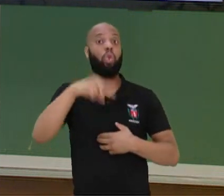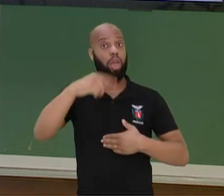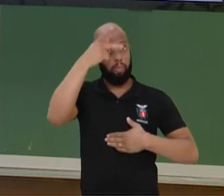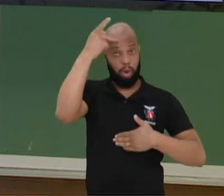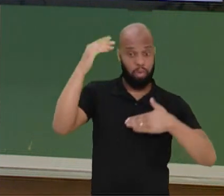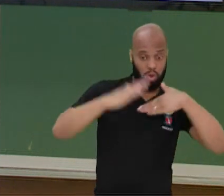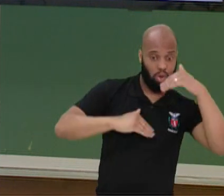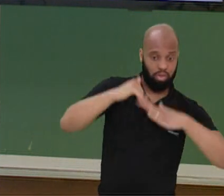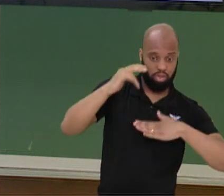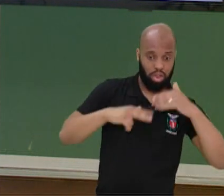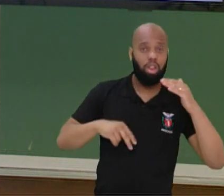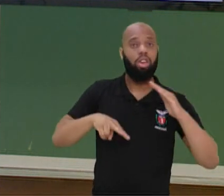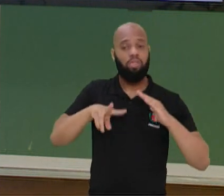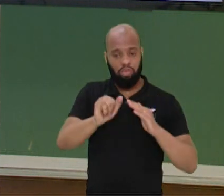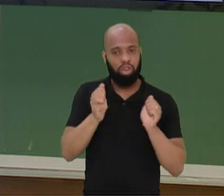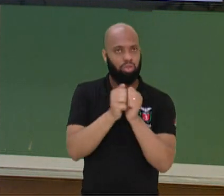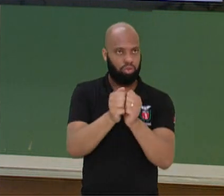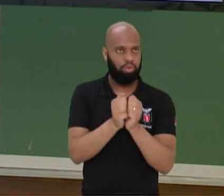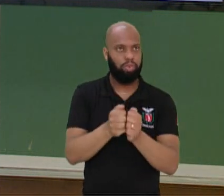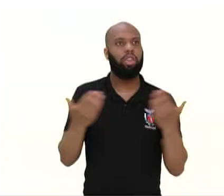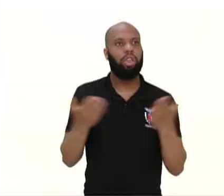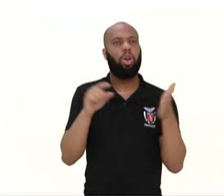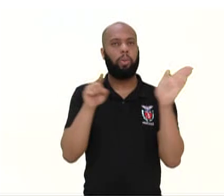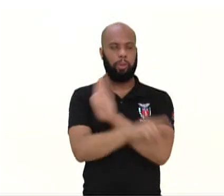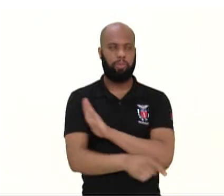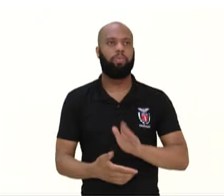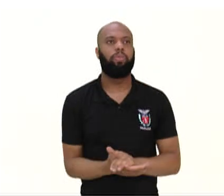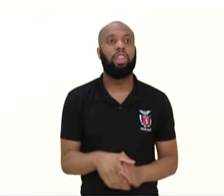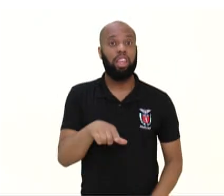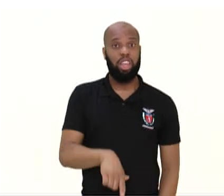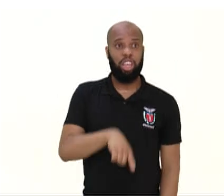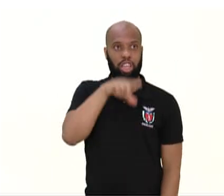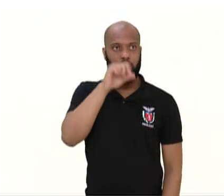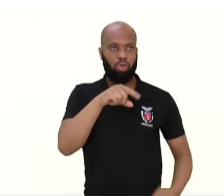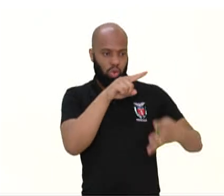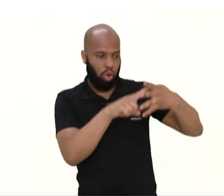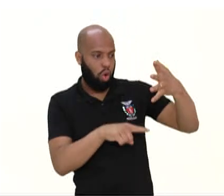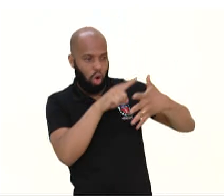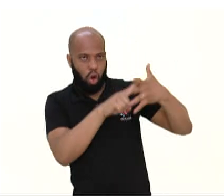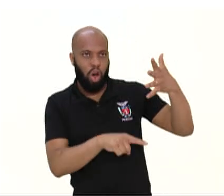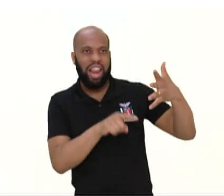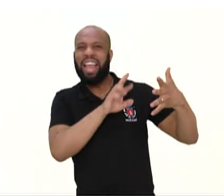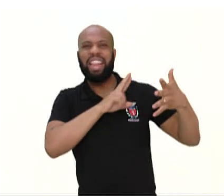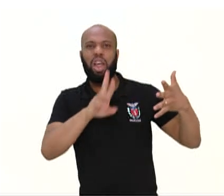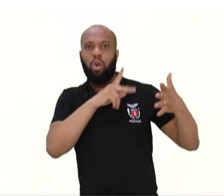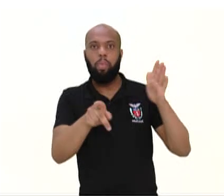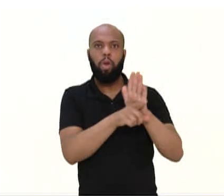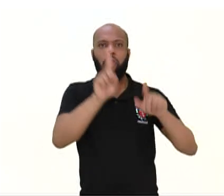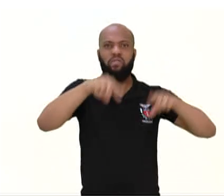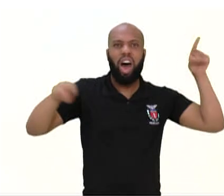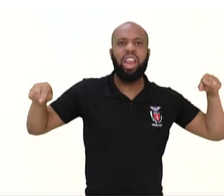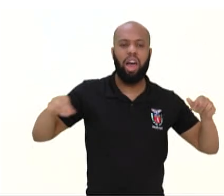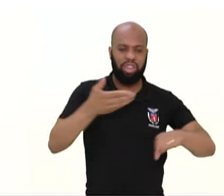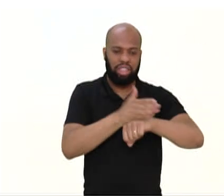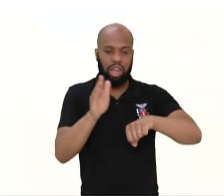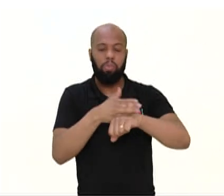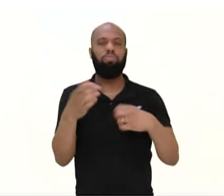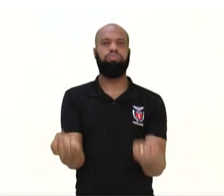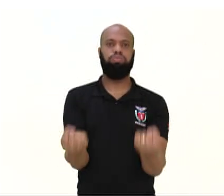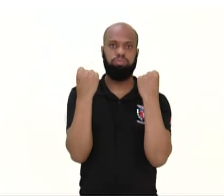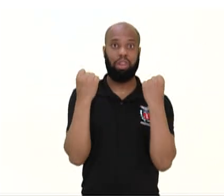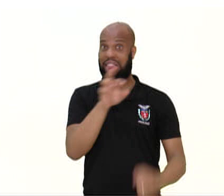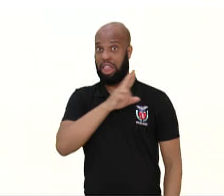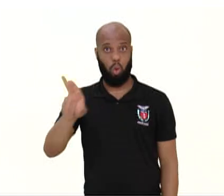alta. Quiz 1, vamos lá. Assinale a alternativa que não contempla variáveis do treinamento de musculação.